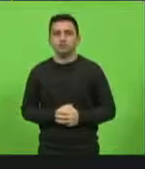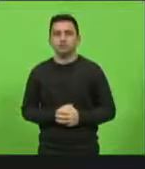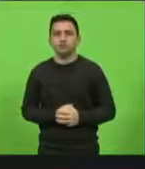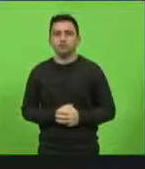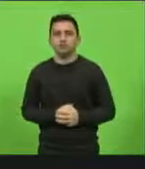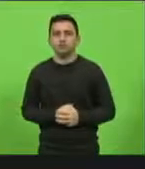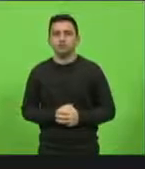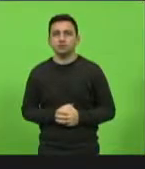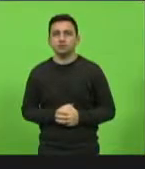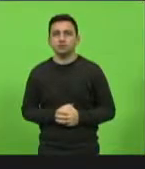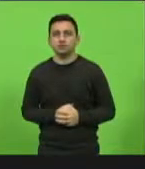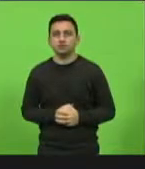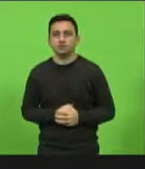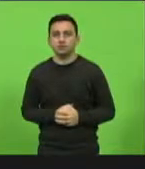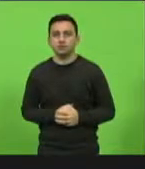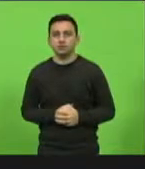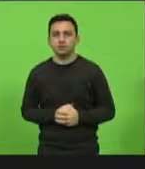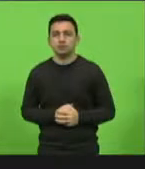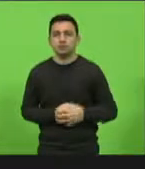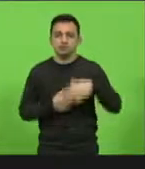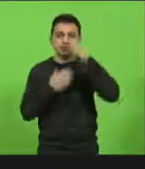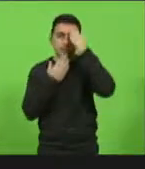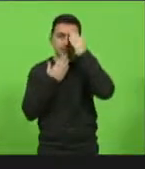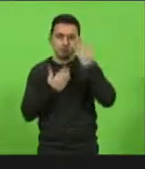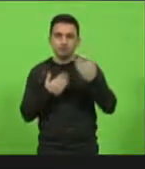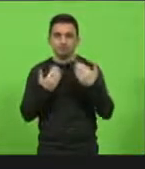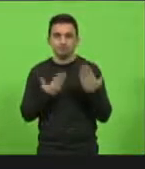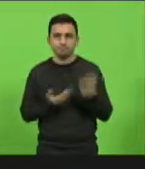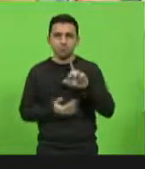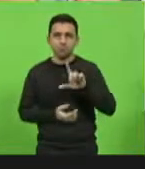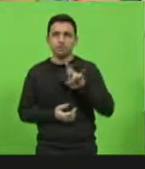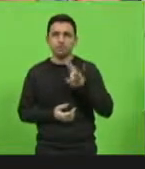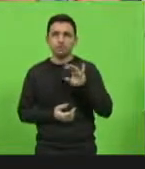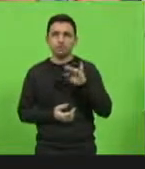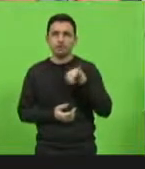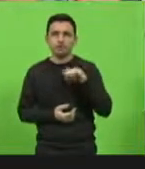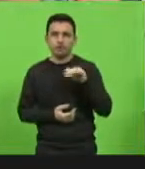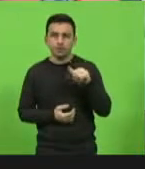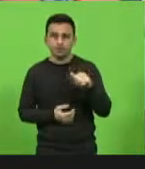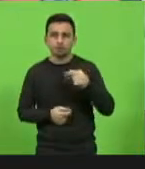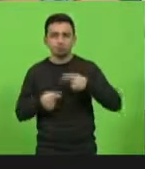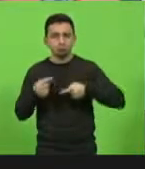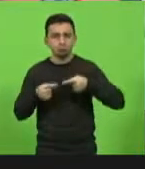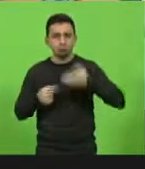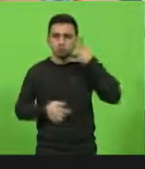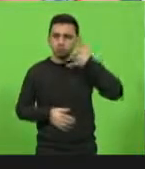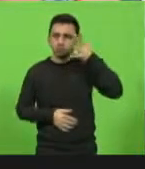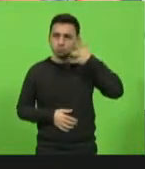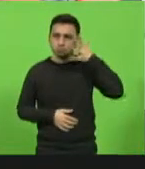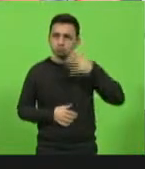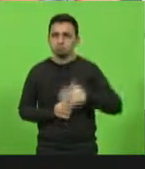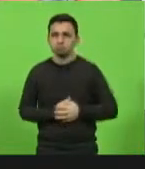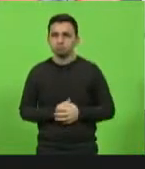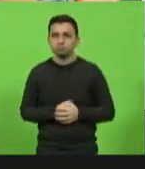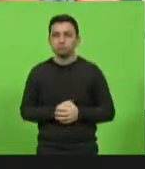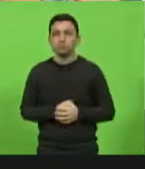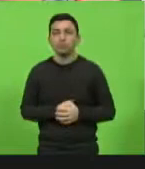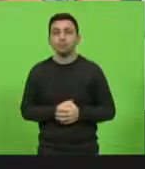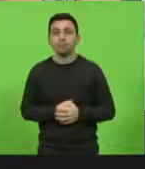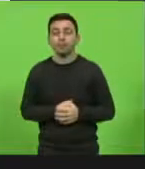é muito obrigado Dra Luciane da sua manifestação e contribuição também um debate e a palavra